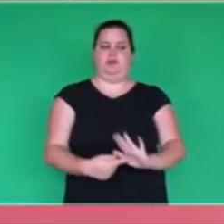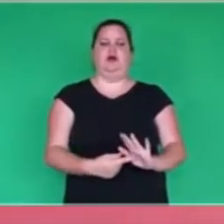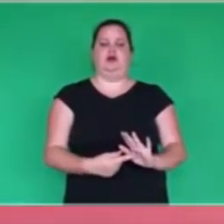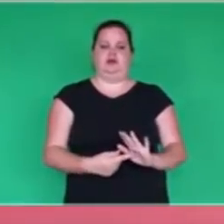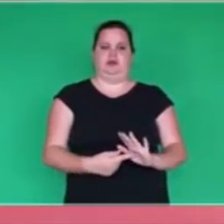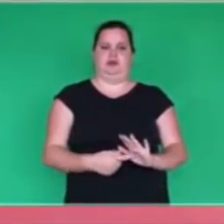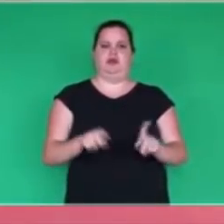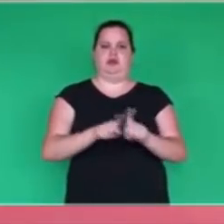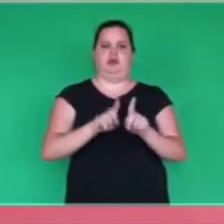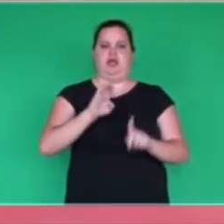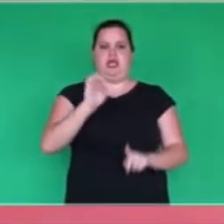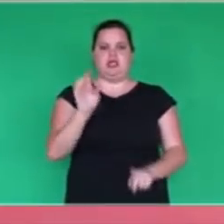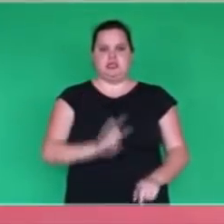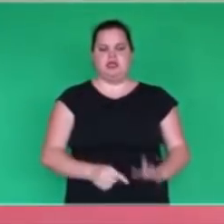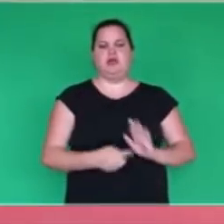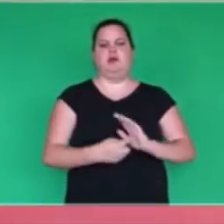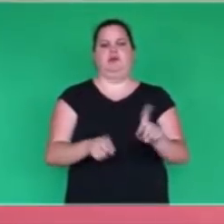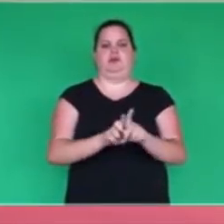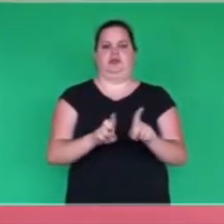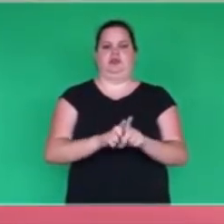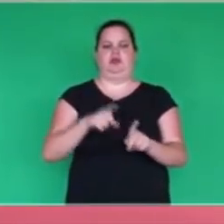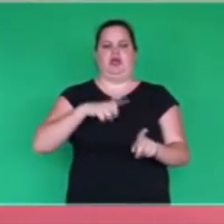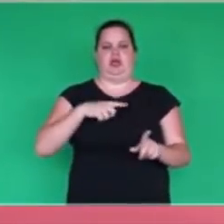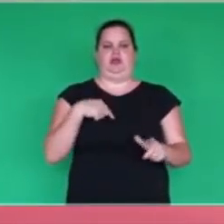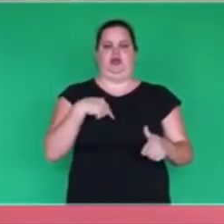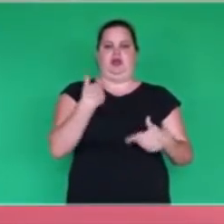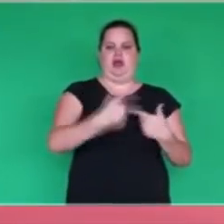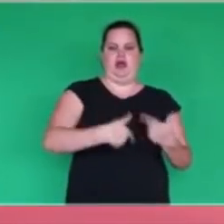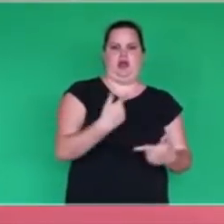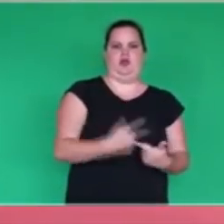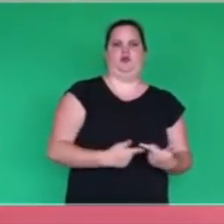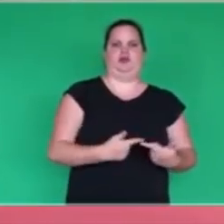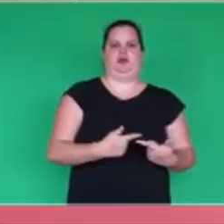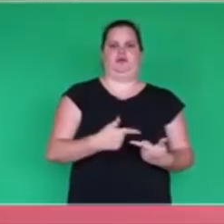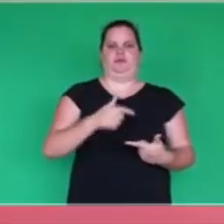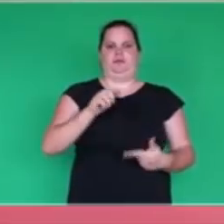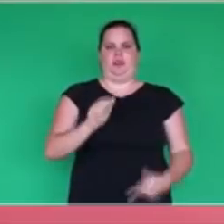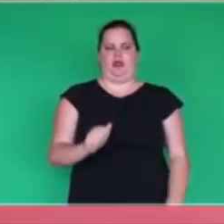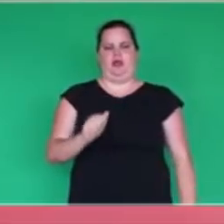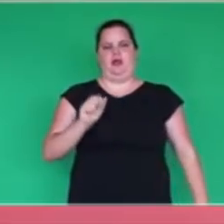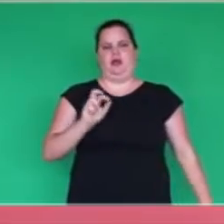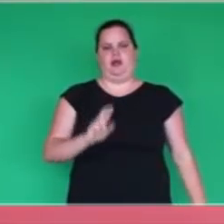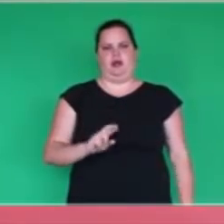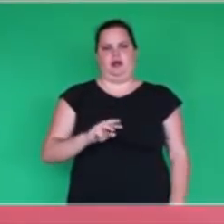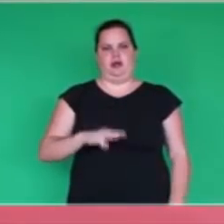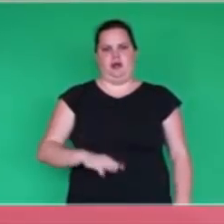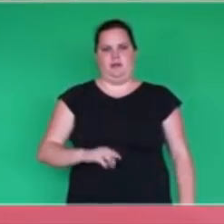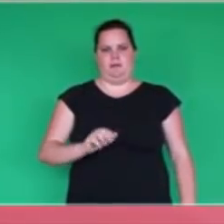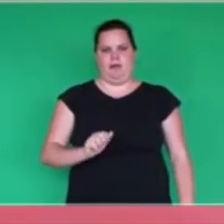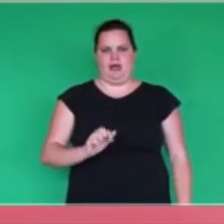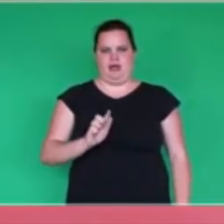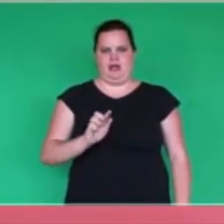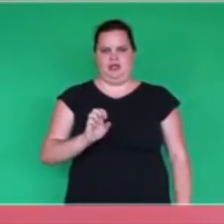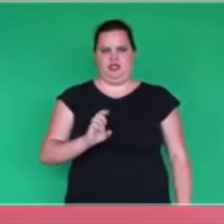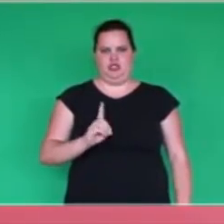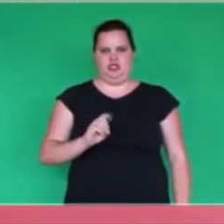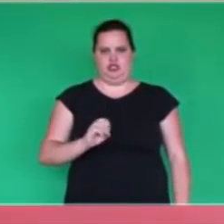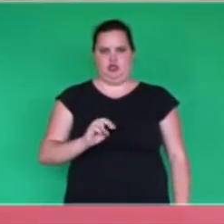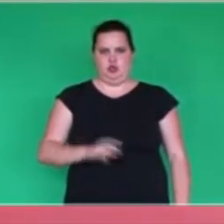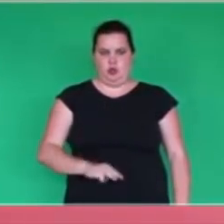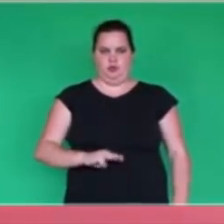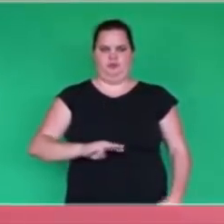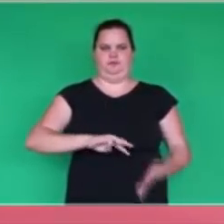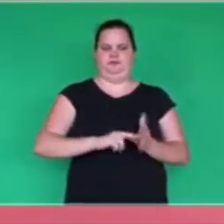Ezequiel, que é a batalha chamada Armagedon. A palavra Armagedon vem de